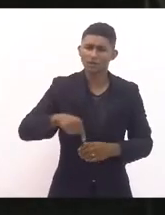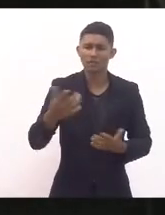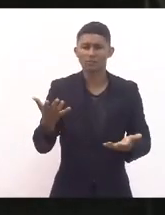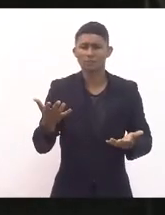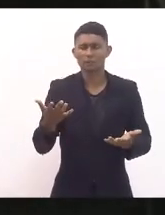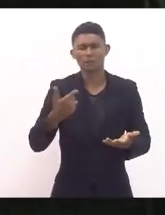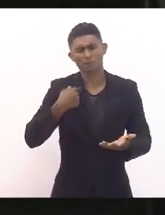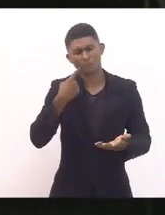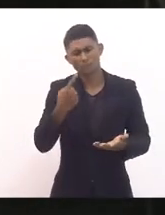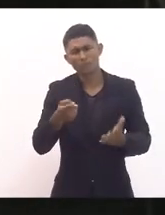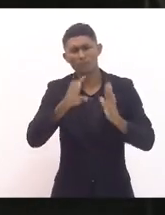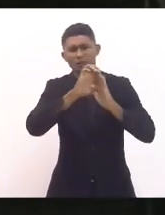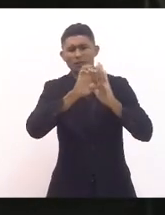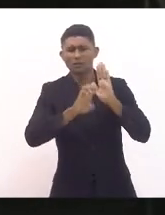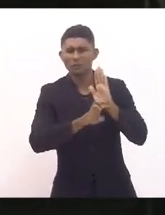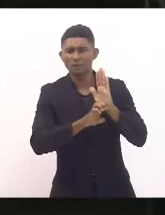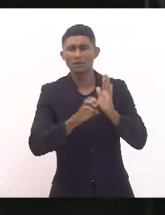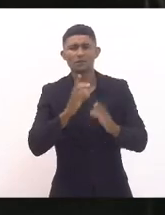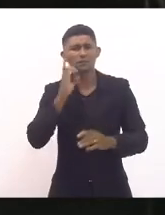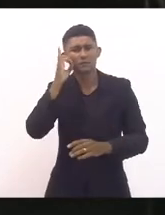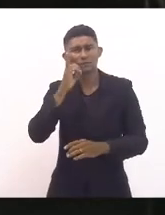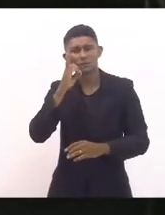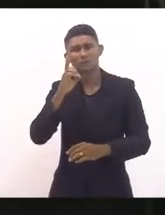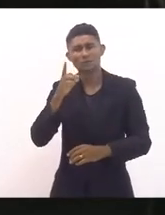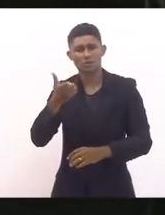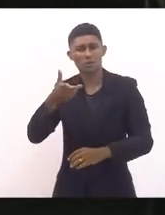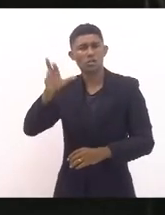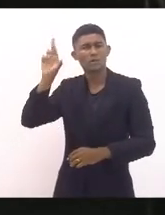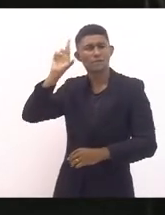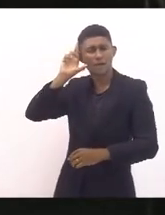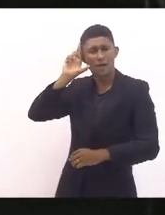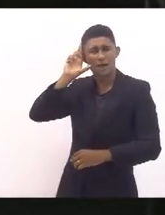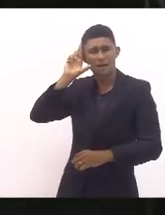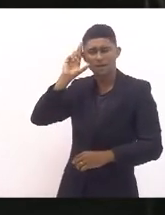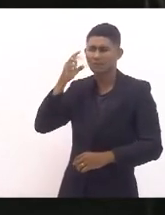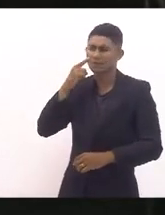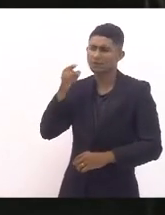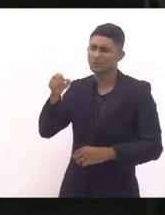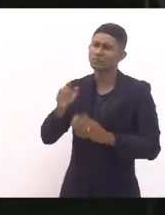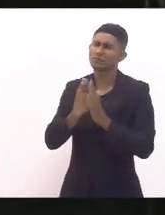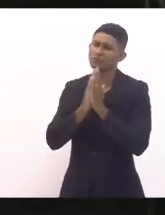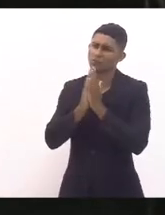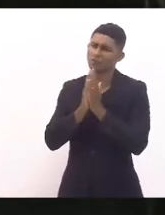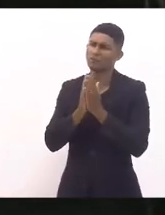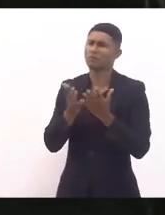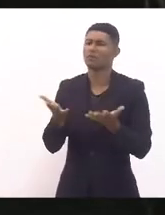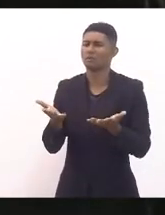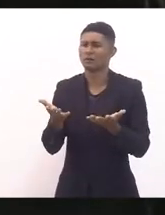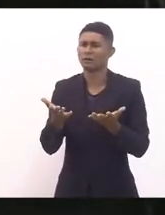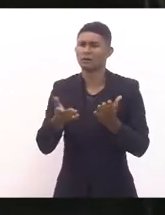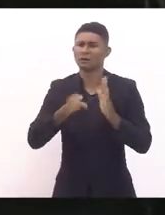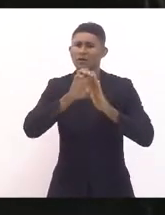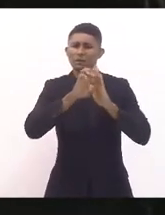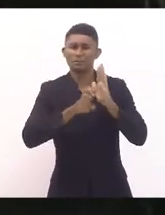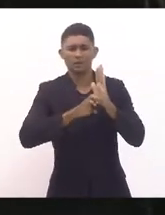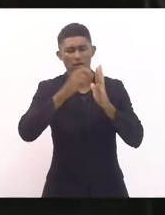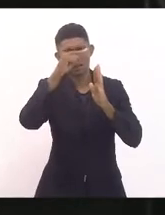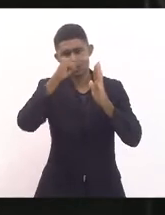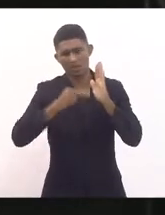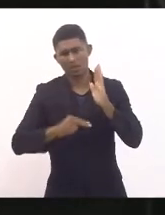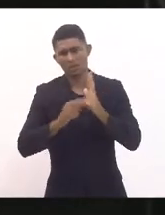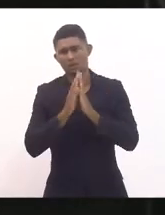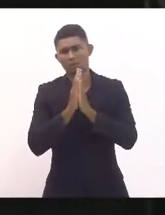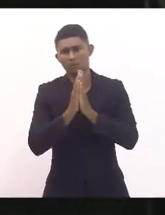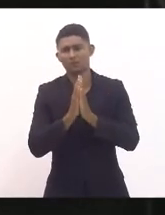aqui emendas do deputado Rosenberg Reis, que eu queria que tivesse o carinho de fazer a leitura nas emendas que ele apresentou,